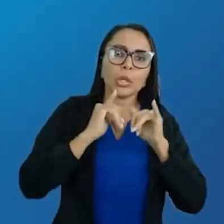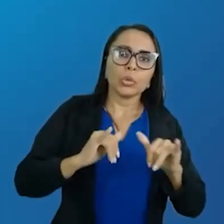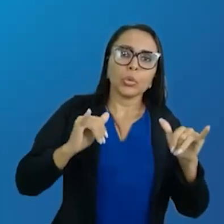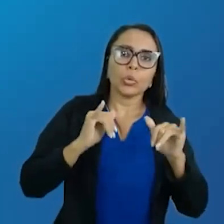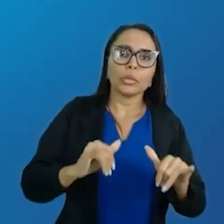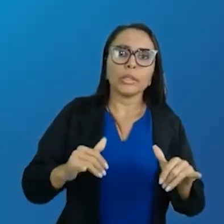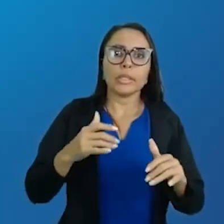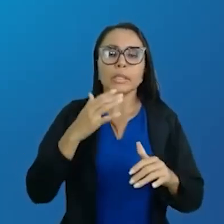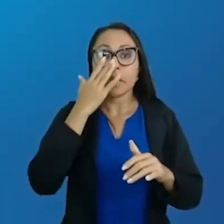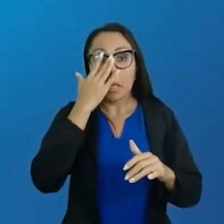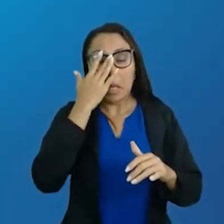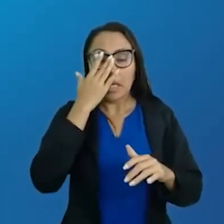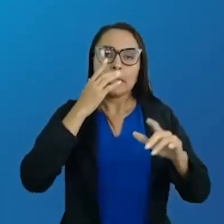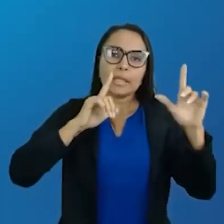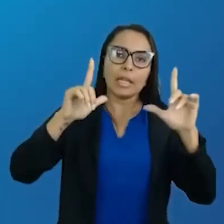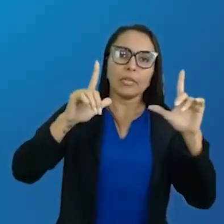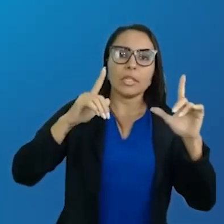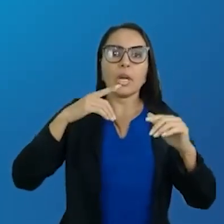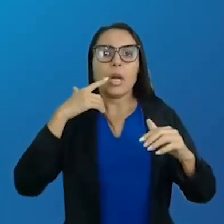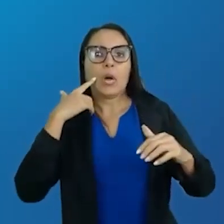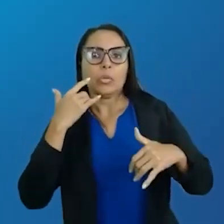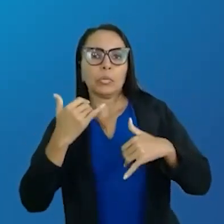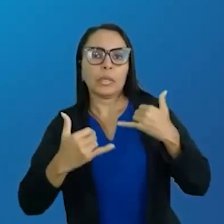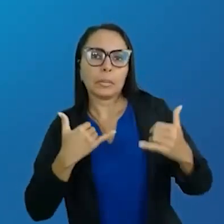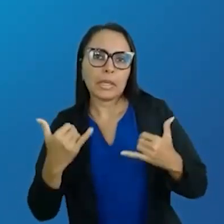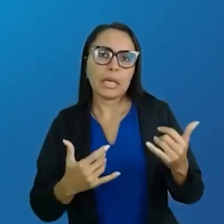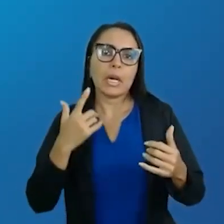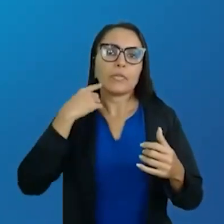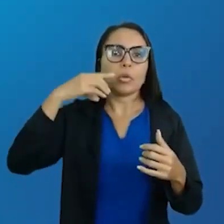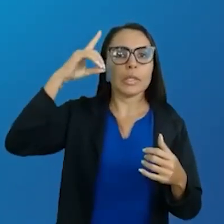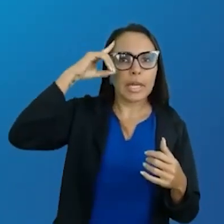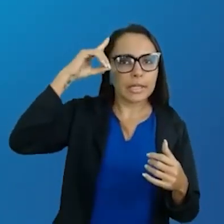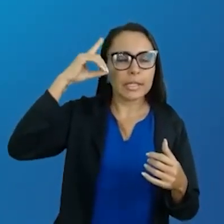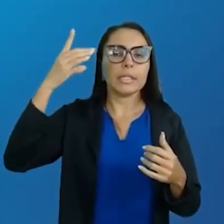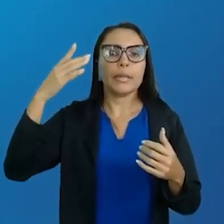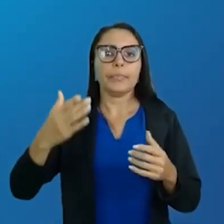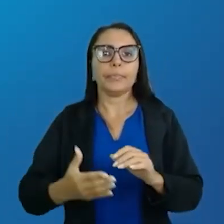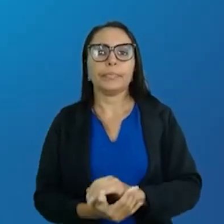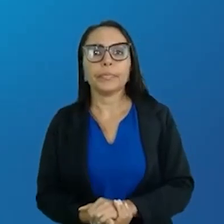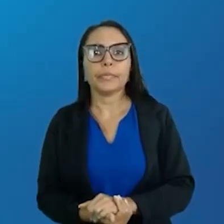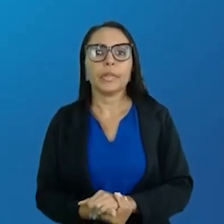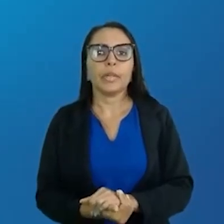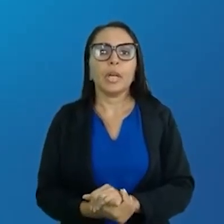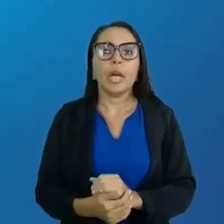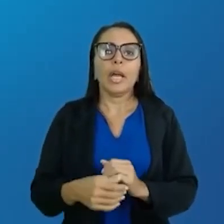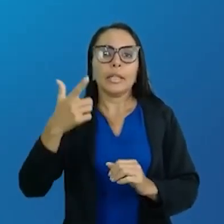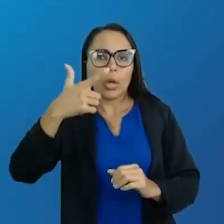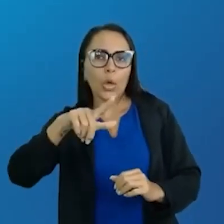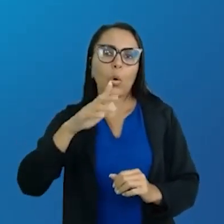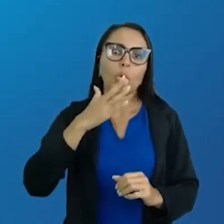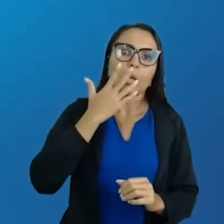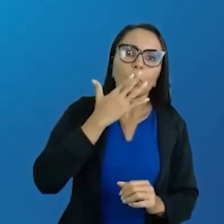sobre o Domingão do Hulk, quando estava começando, sobre algo mais ameno, sobre dia a dia, sobre aquele tititi, entre aspas, já está em outra cor. Então,